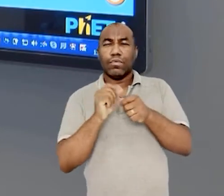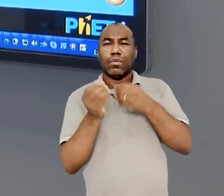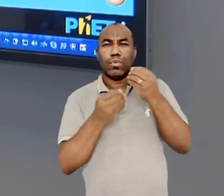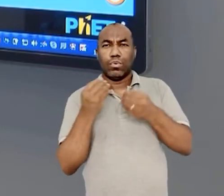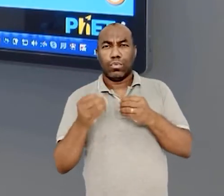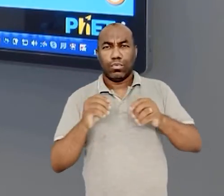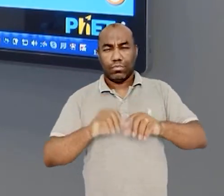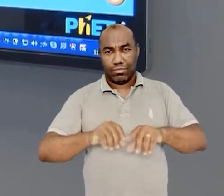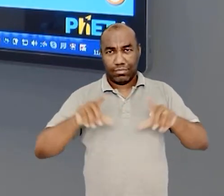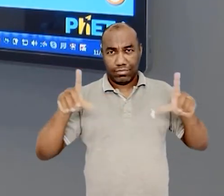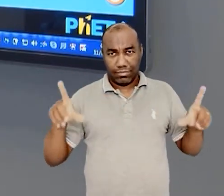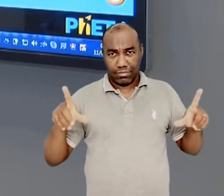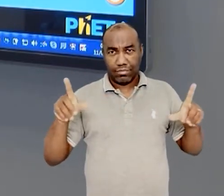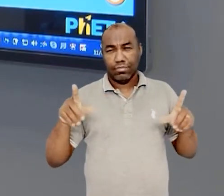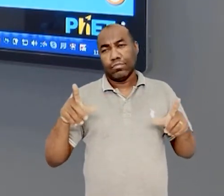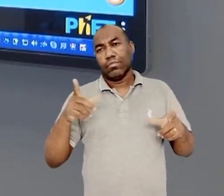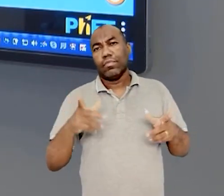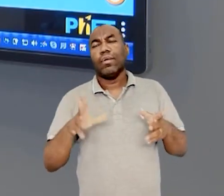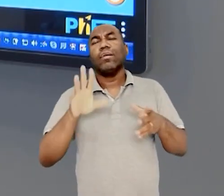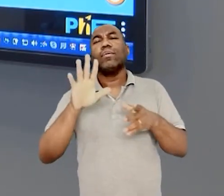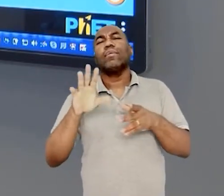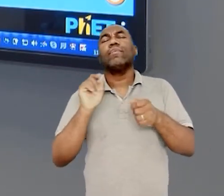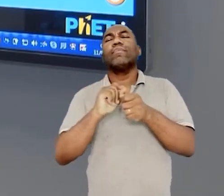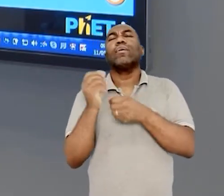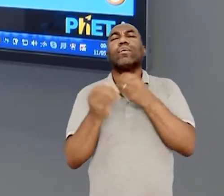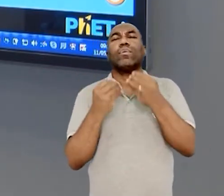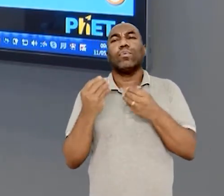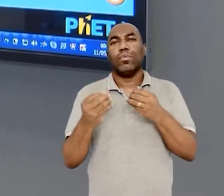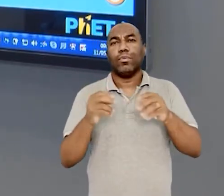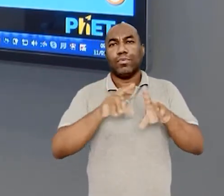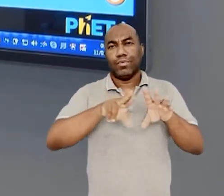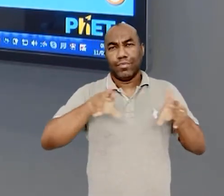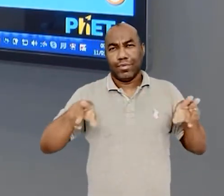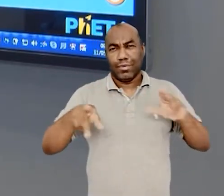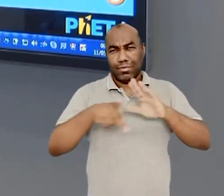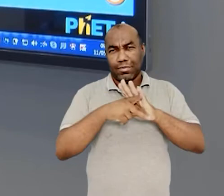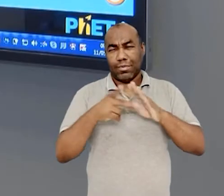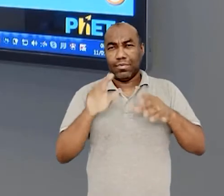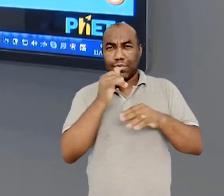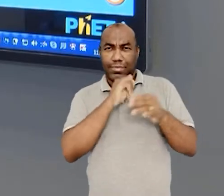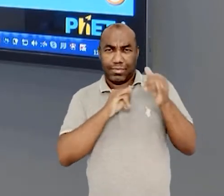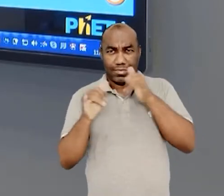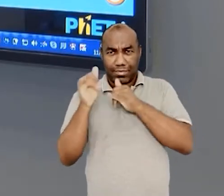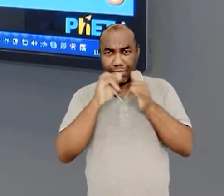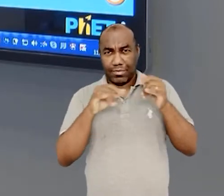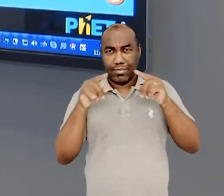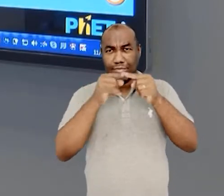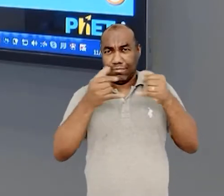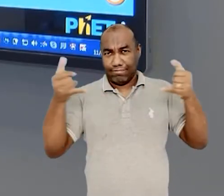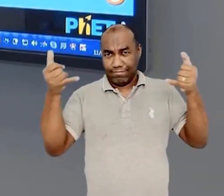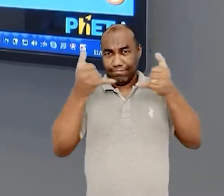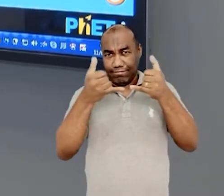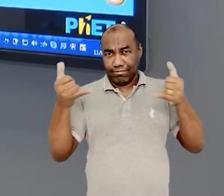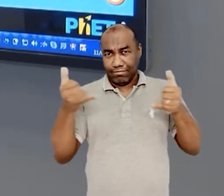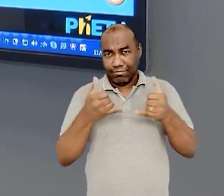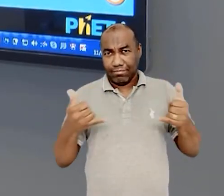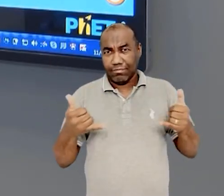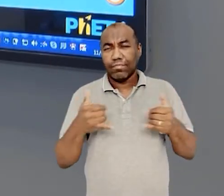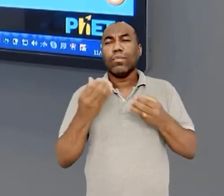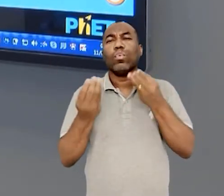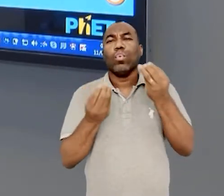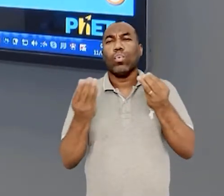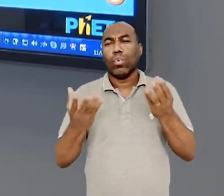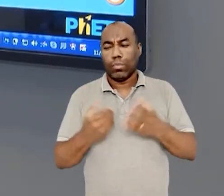preciso aí de uma diferença de potencial. Quem é que vai criar a diferença de potencial no circuito elétrico, ou seja, a voltagem